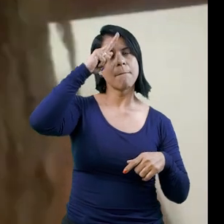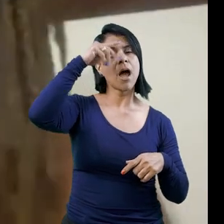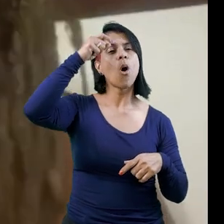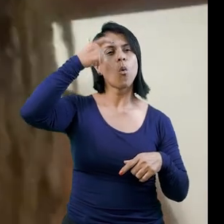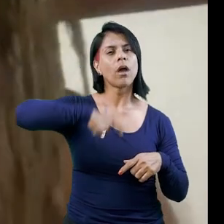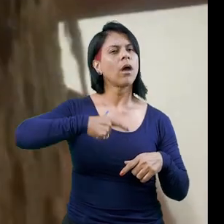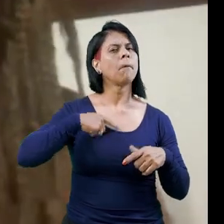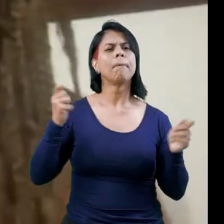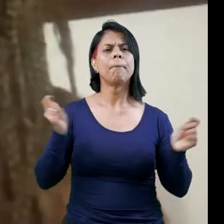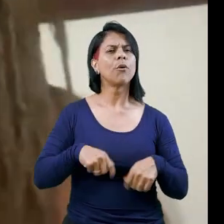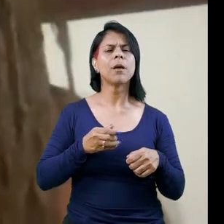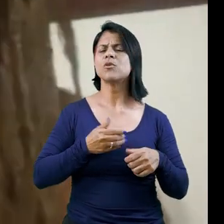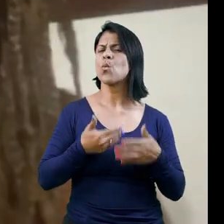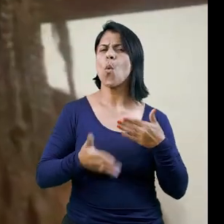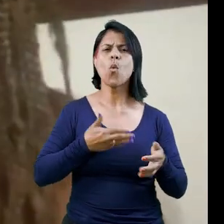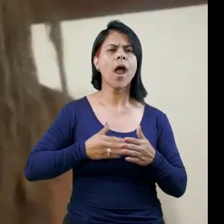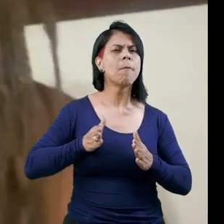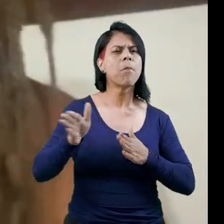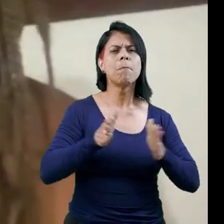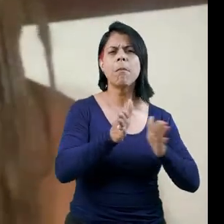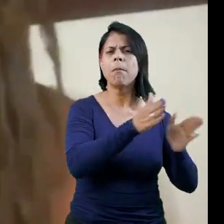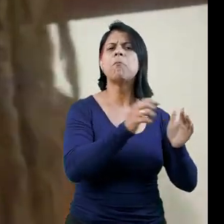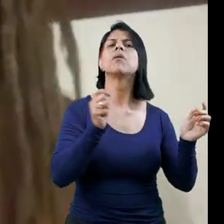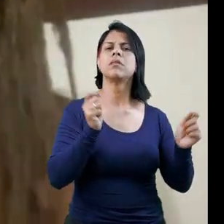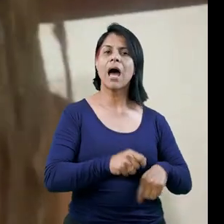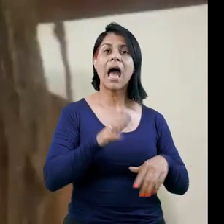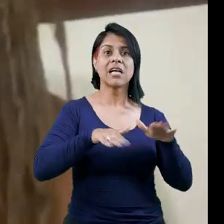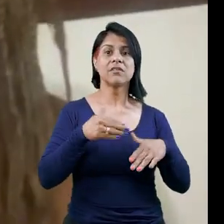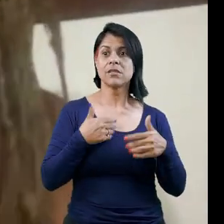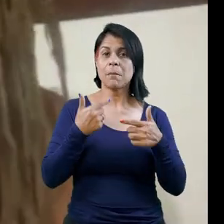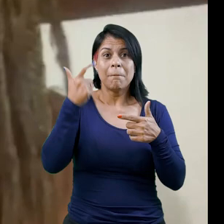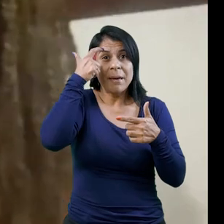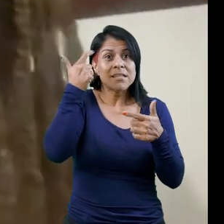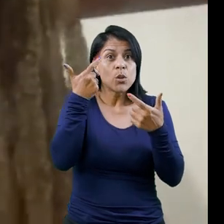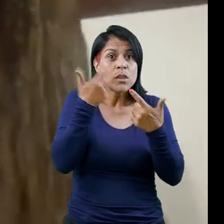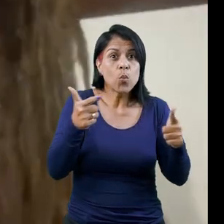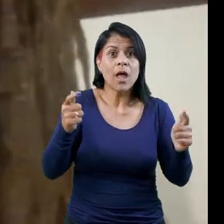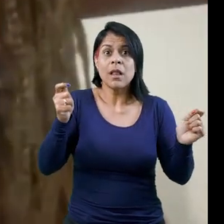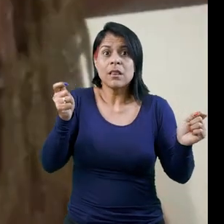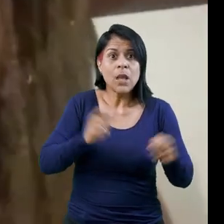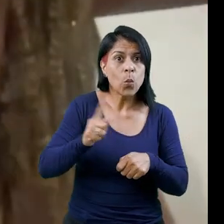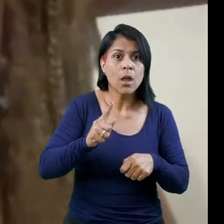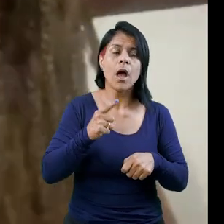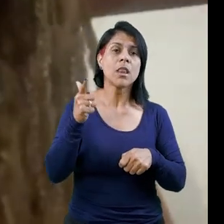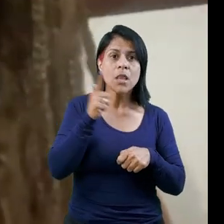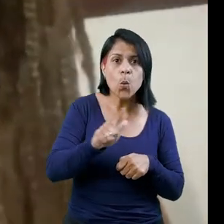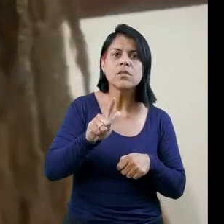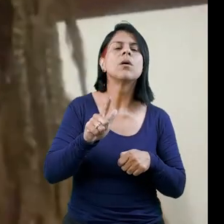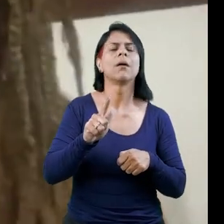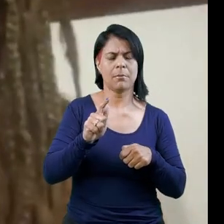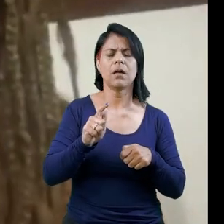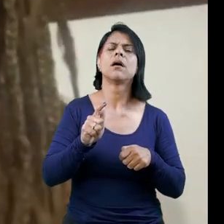percorrer todos esses caminhos que às vezes parecem inexistentes, às vezes parecem impossíveis, mas que